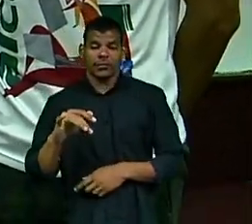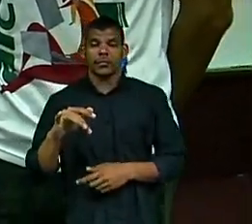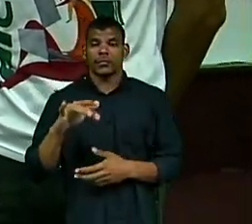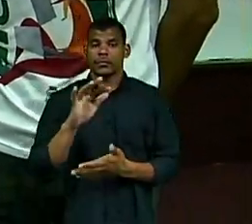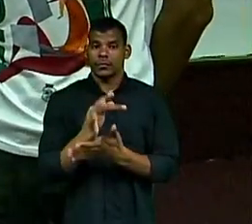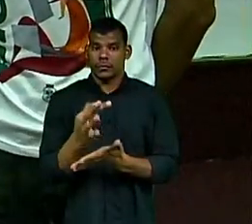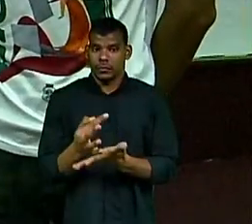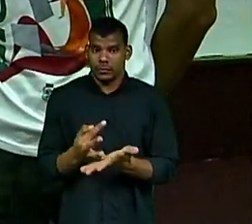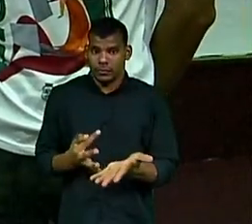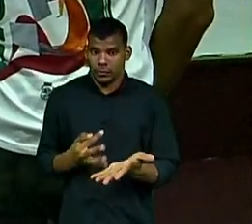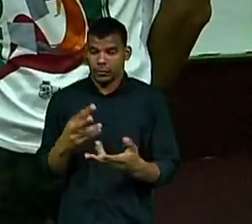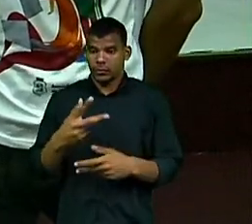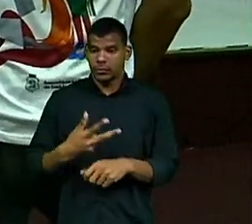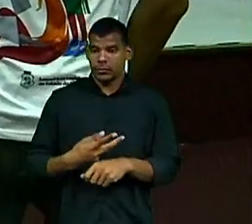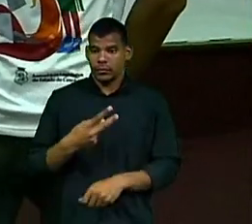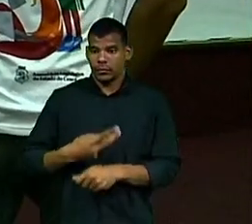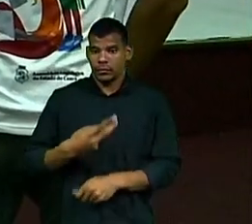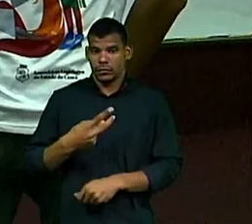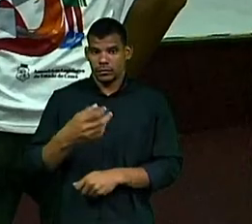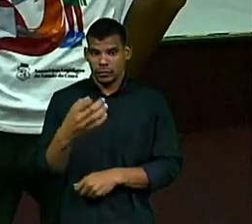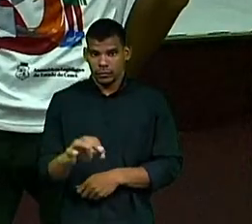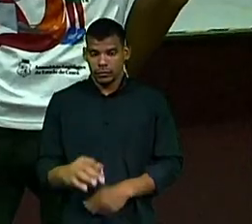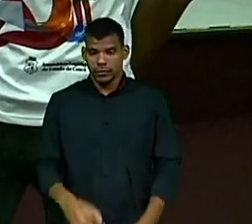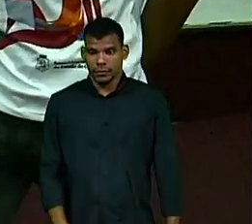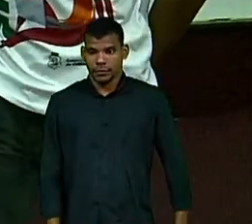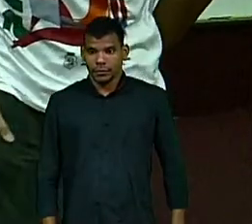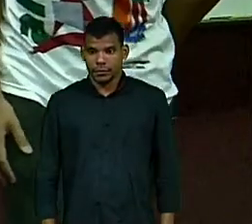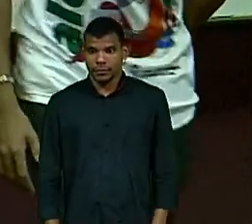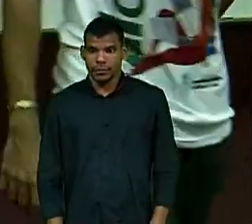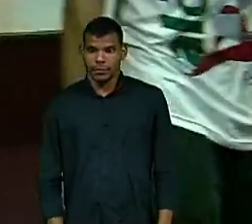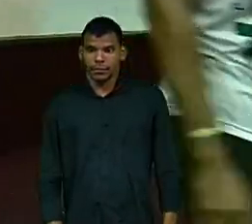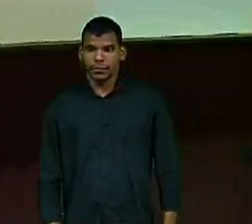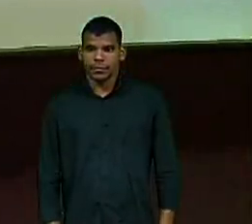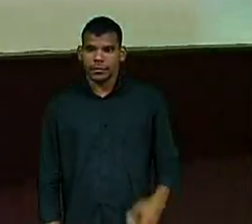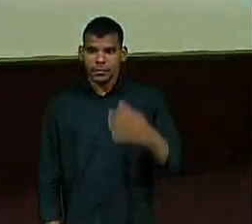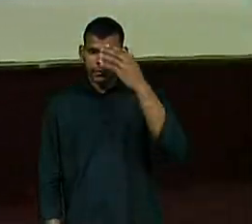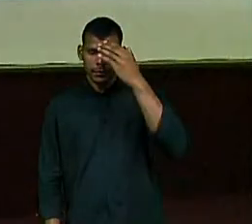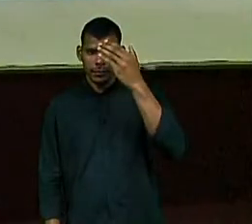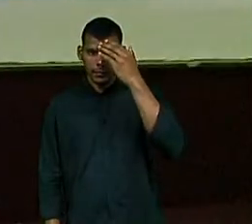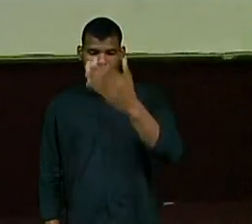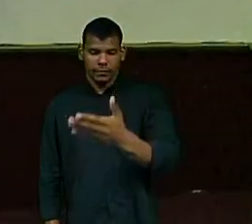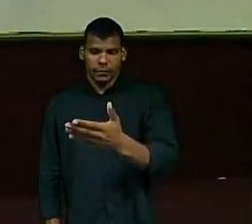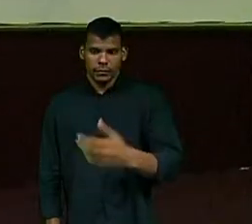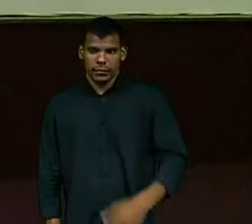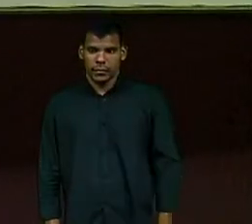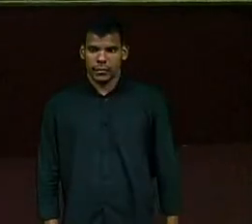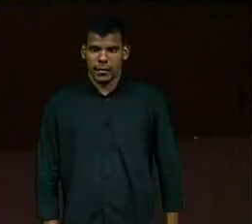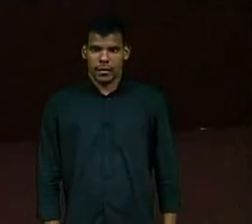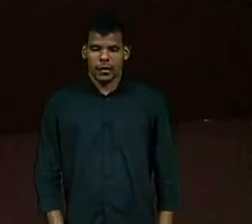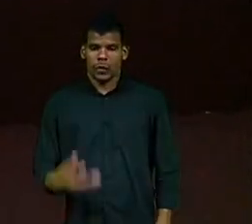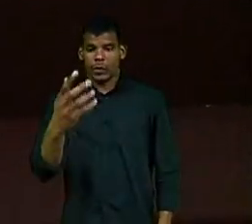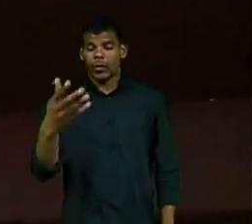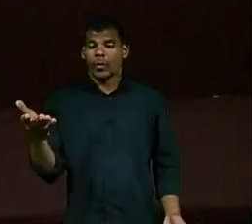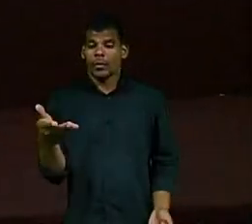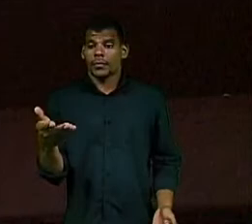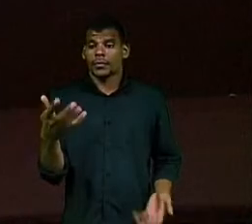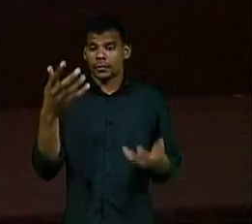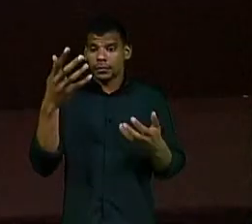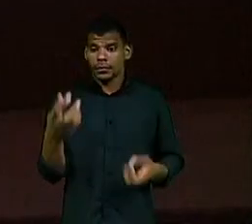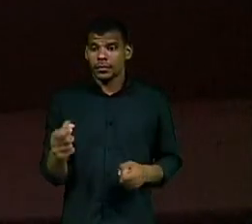falta também serão premiados Ok obrigado viu Gustavo Então vamos agora